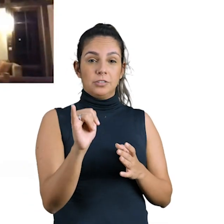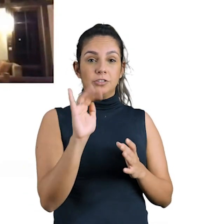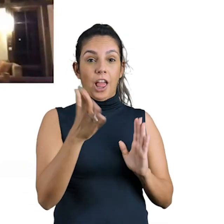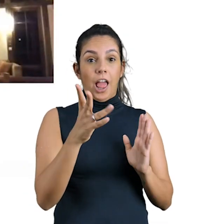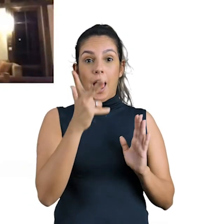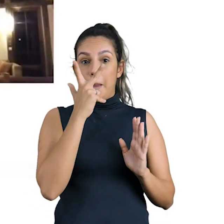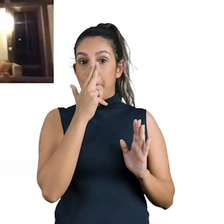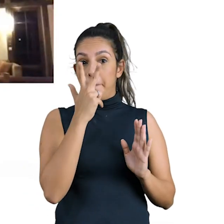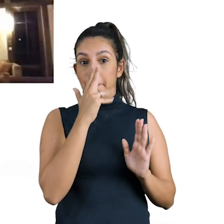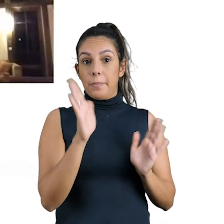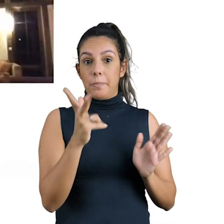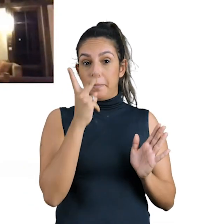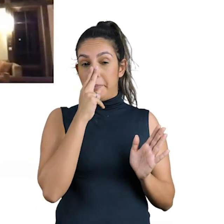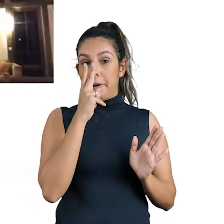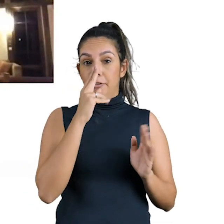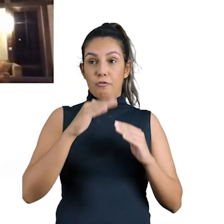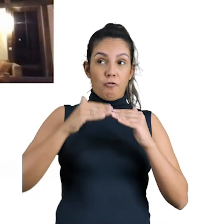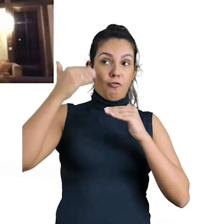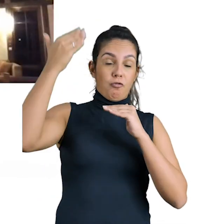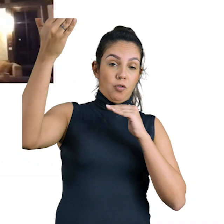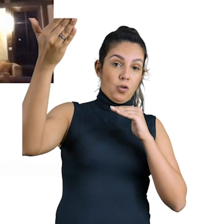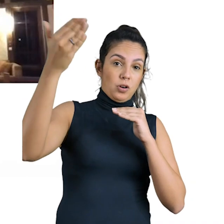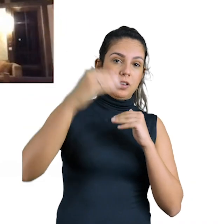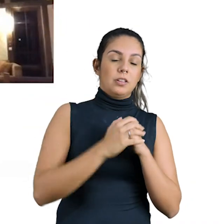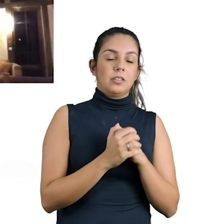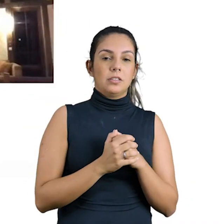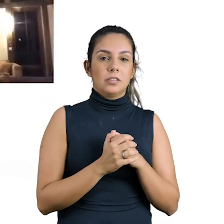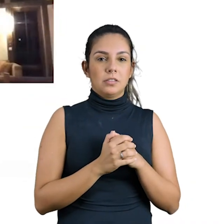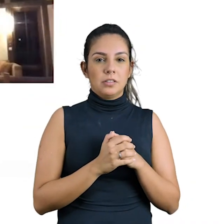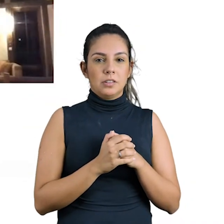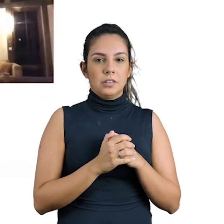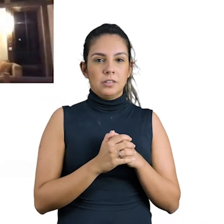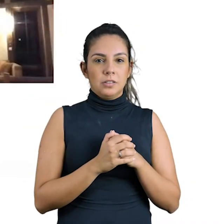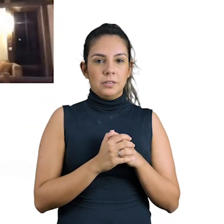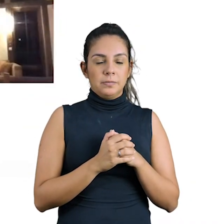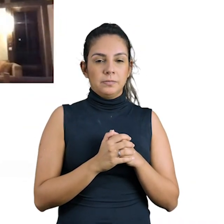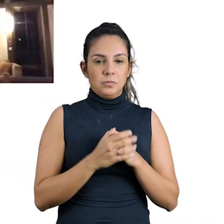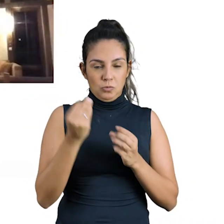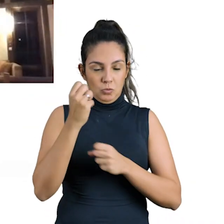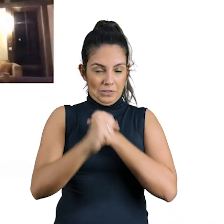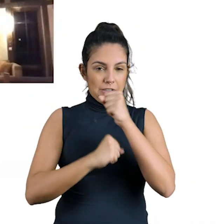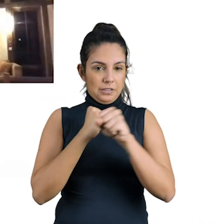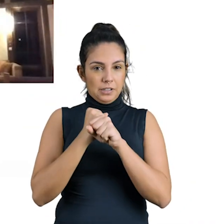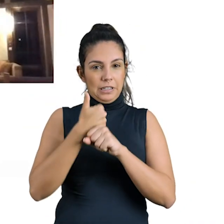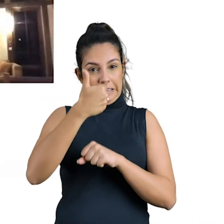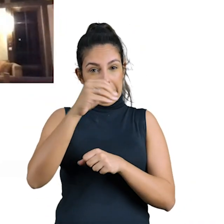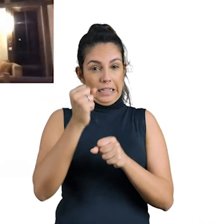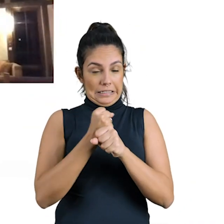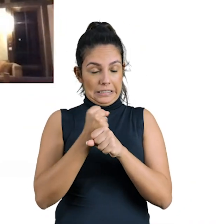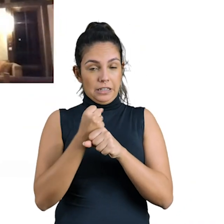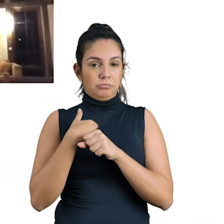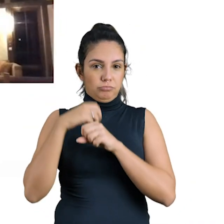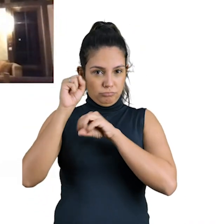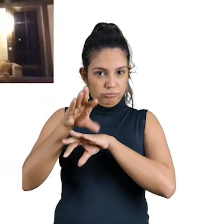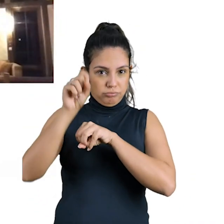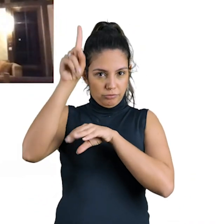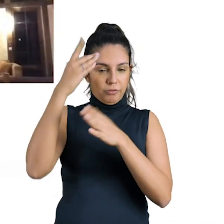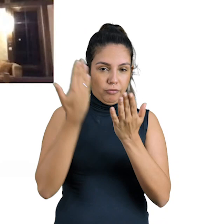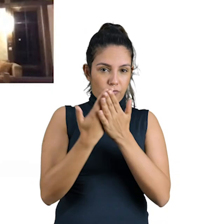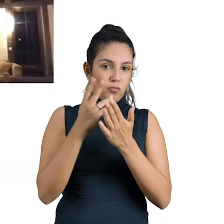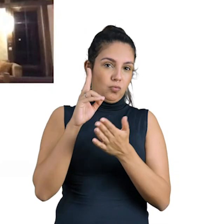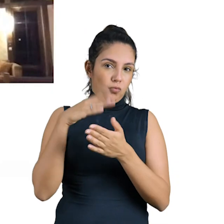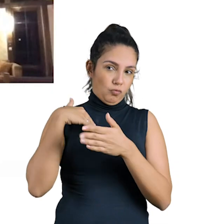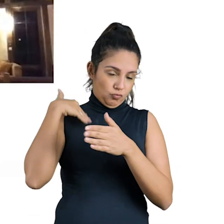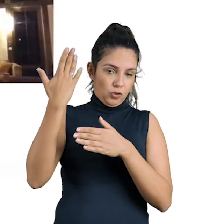acho que o que eu posso te falar é o que já está aparecendo, né, no exterior, como eu dou aula em Princeton há muitos anos,